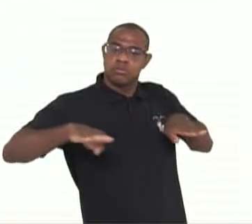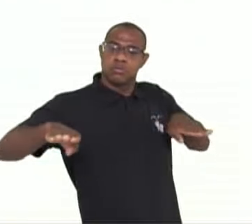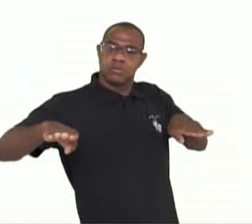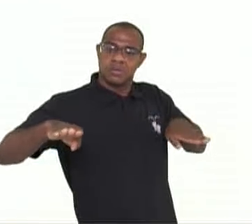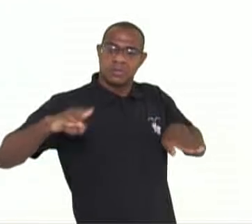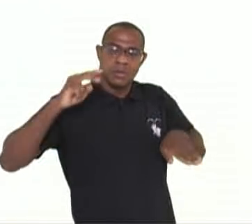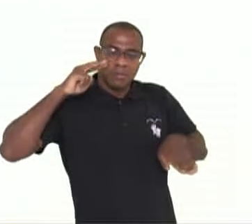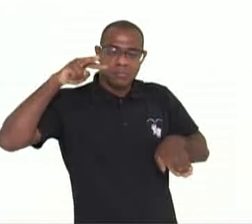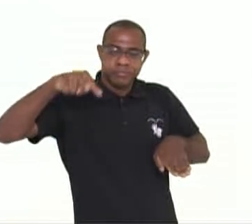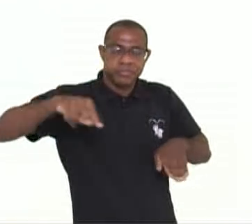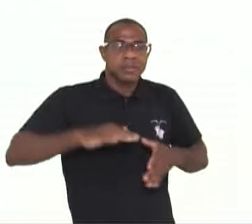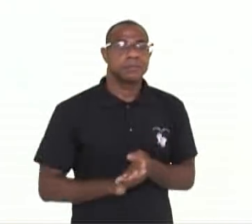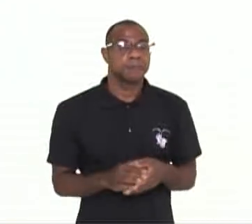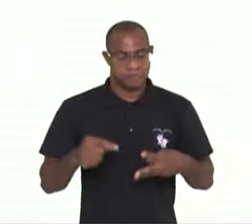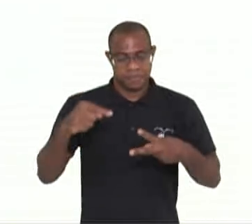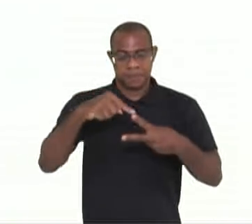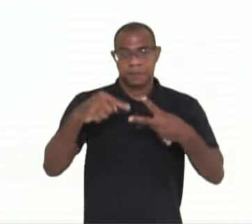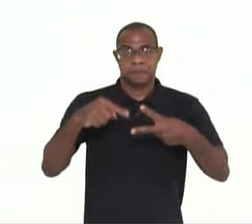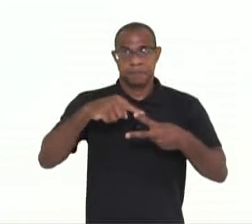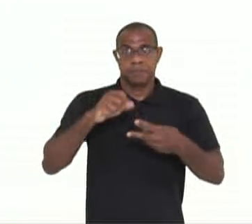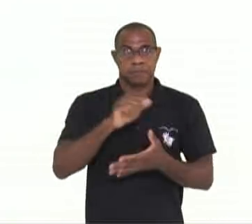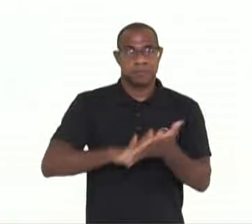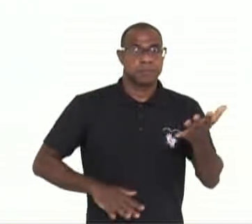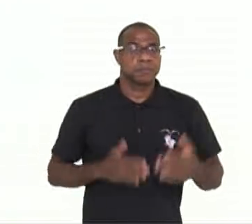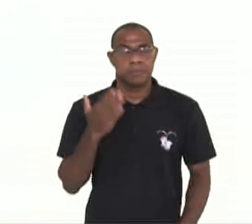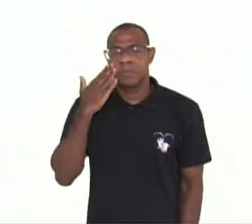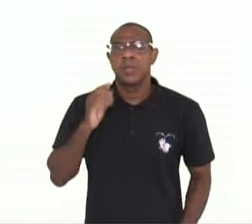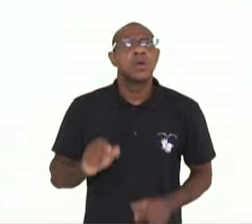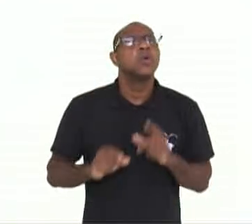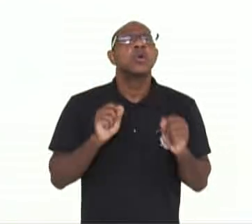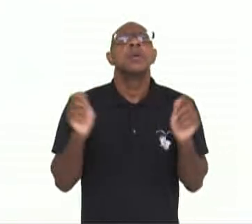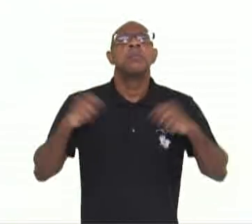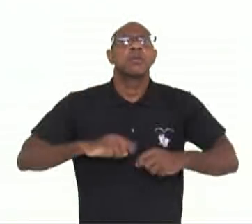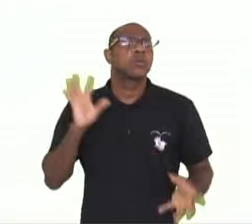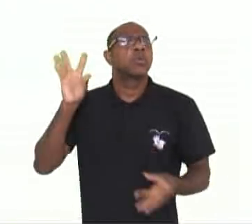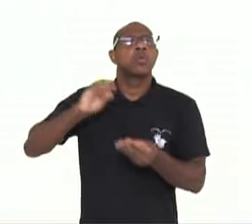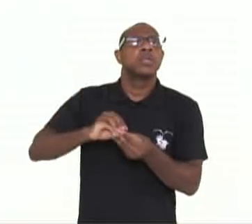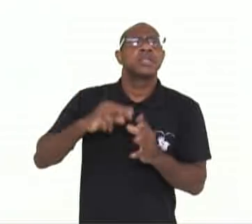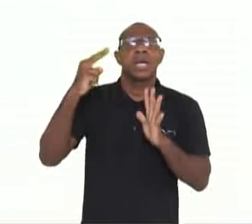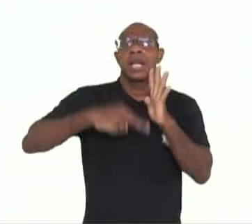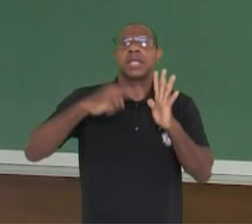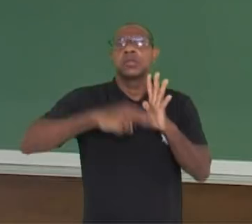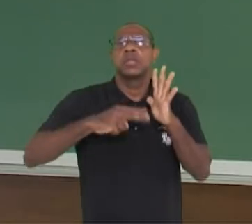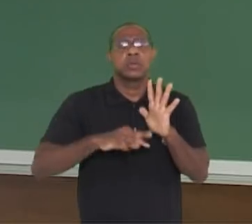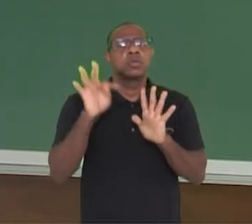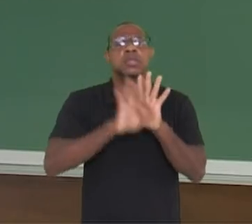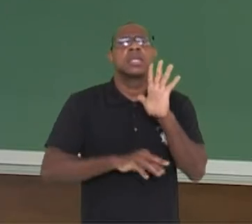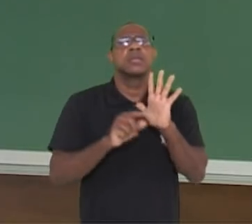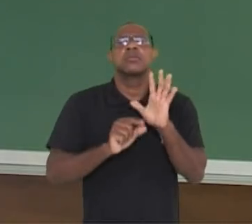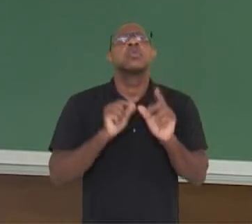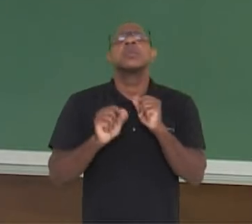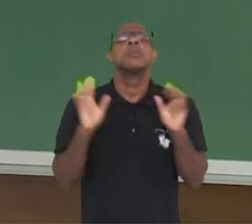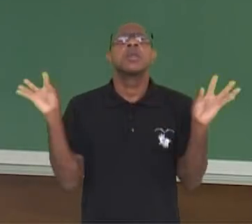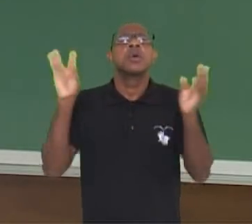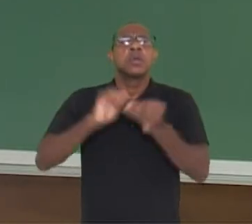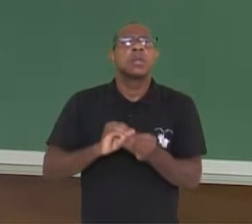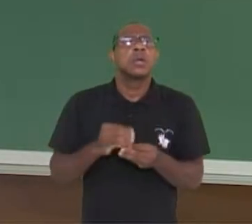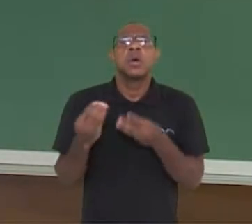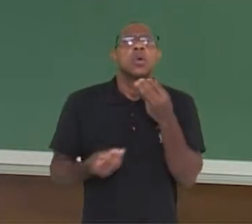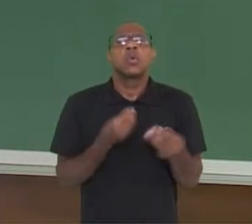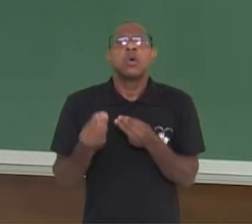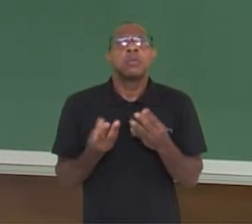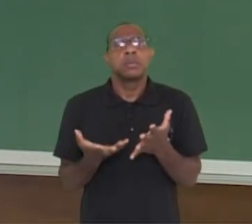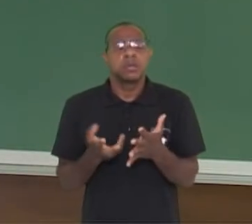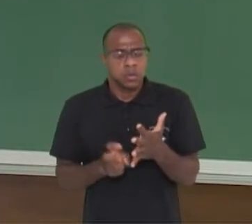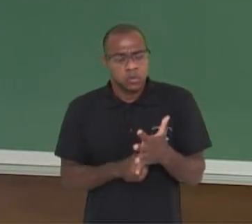abismos. Duas questões para você a partir daí. O que se pode concluir da leitura desse texto e ainda de que forma o trem